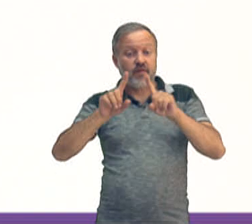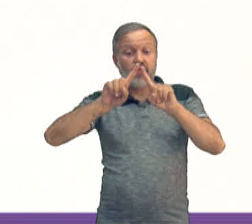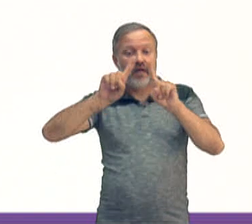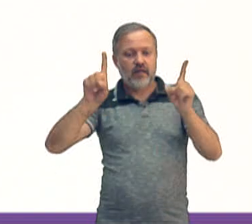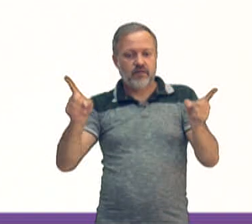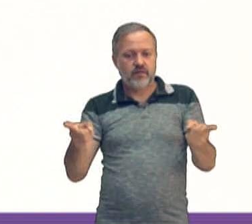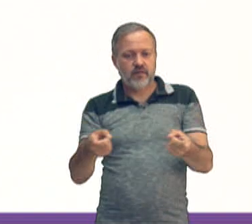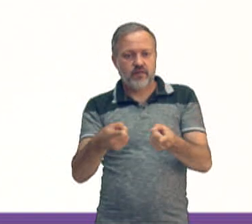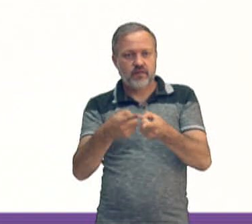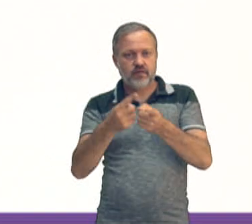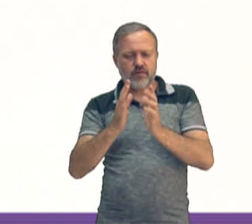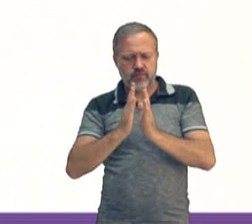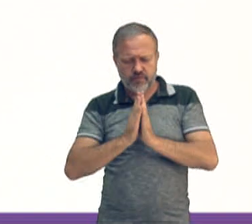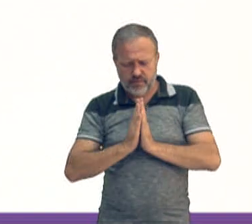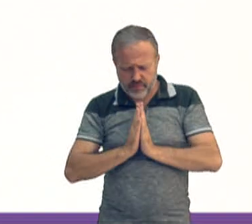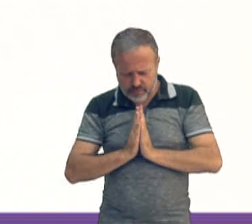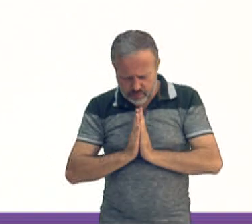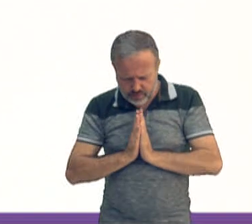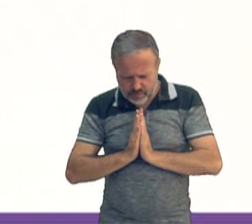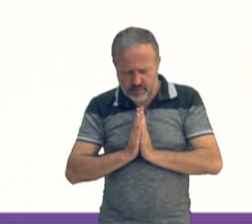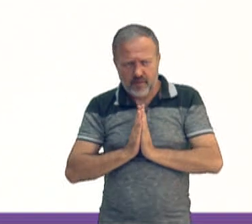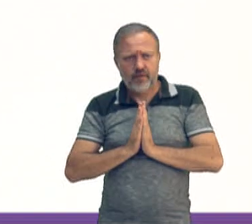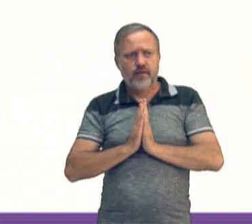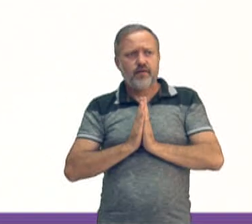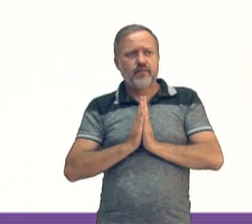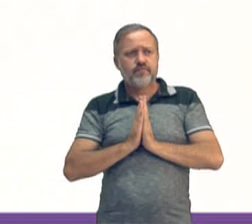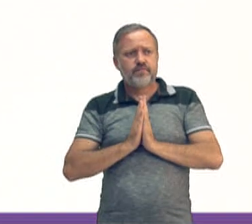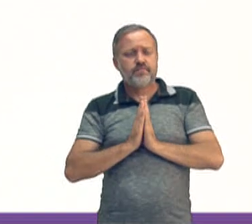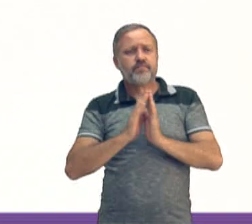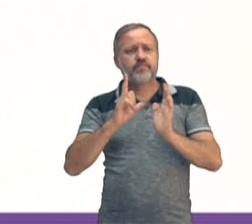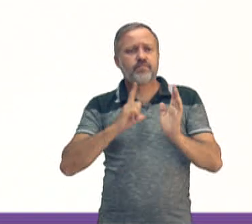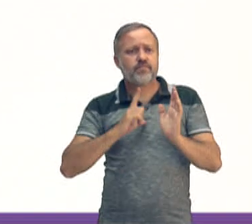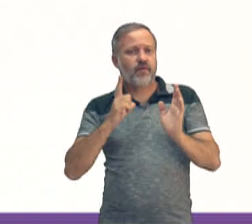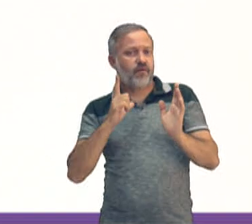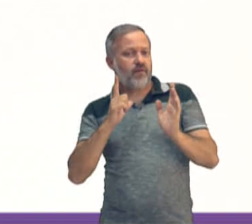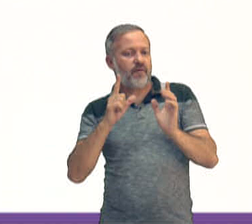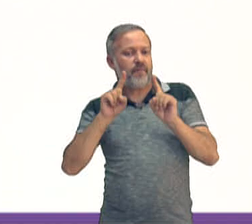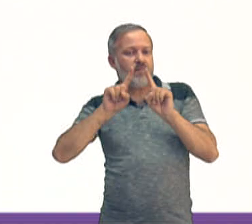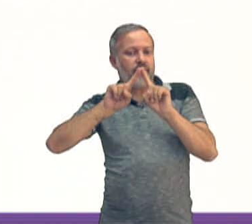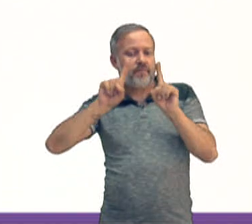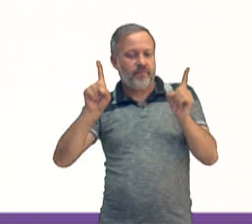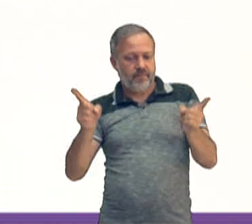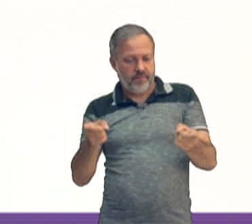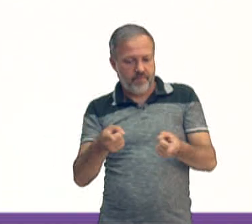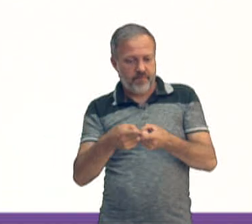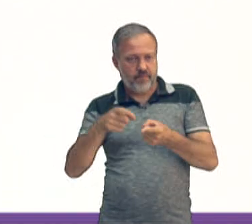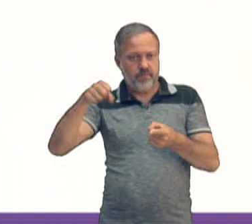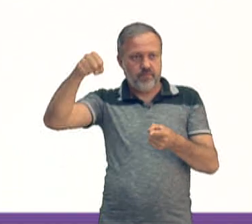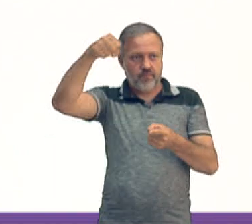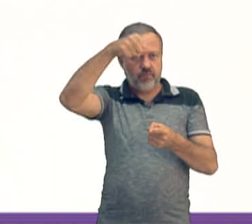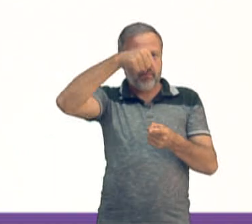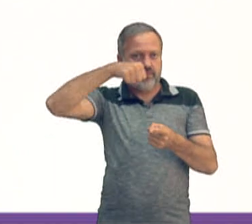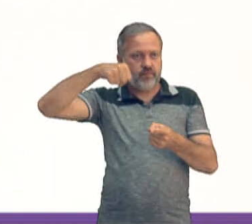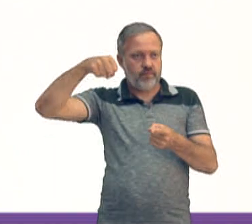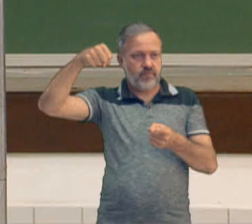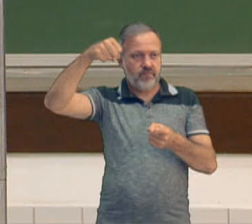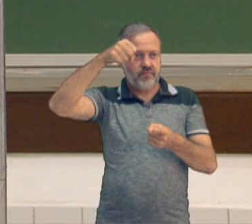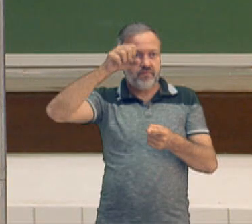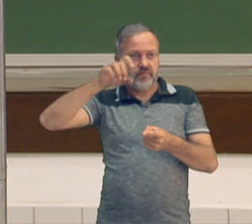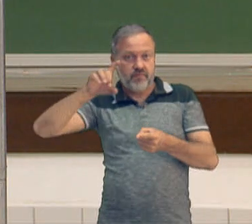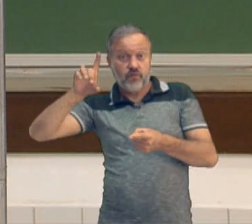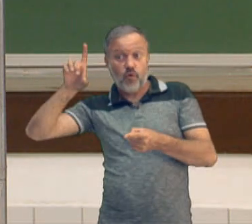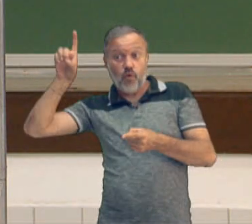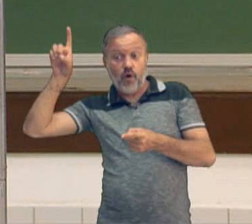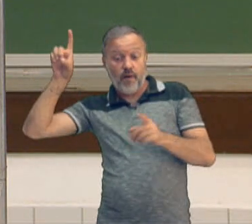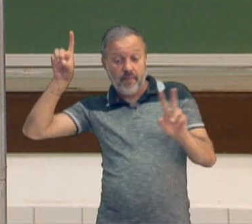sagrado. As mandalas são uma forma de retratar o encontro entre a manifestação do sagrado e o homem.